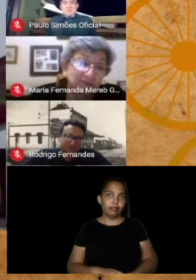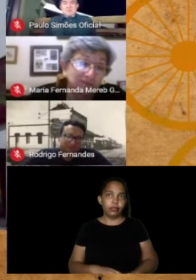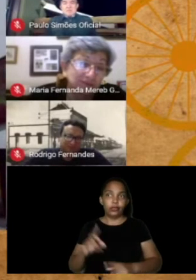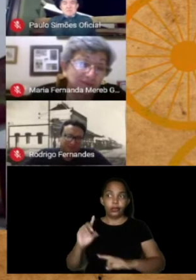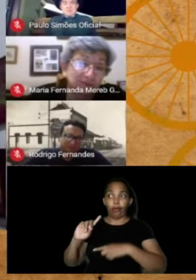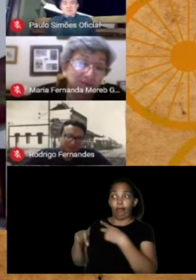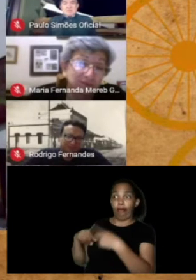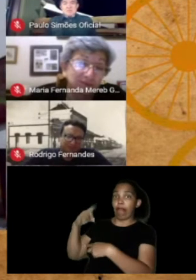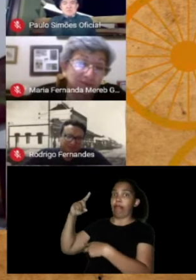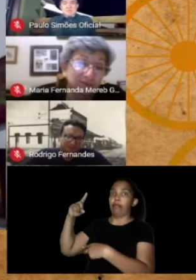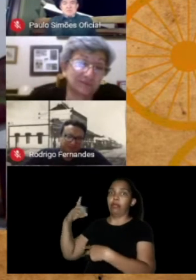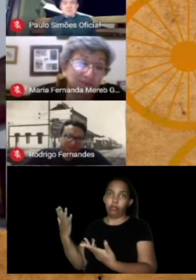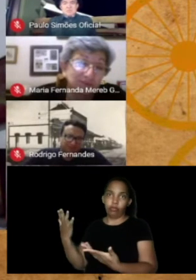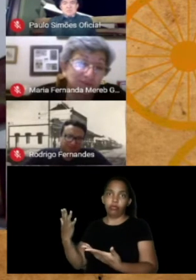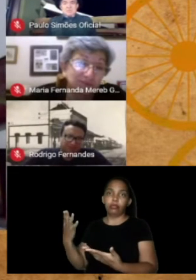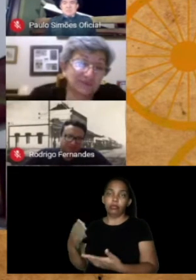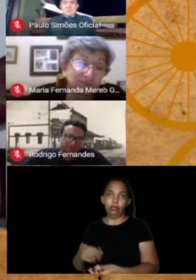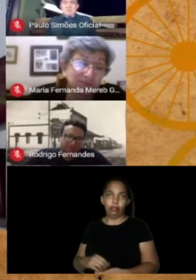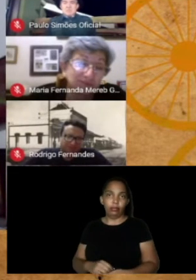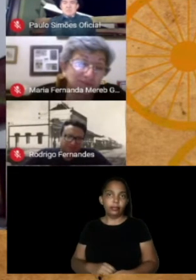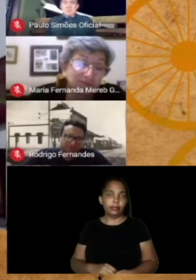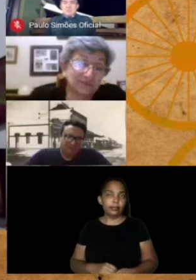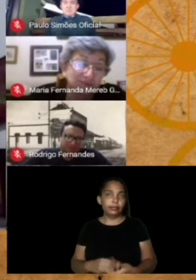né, todo da questão